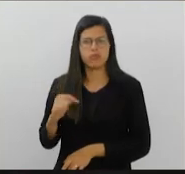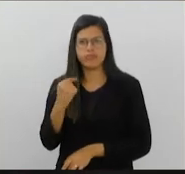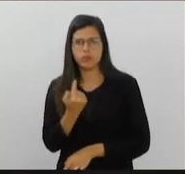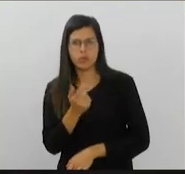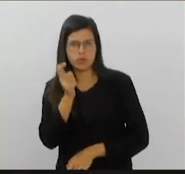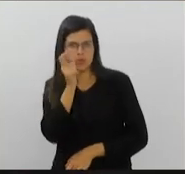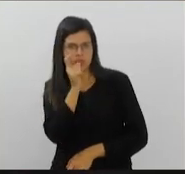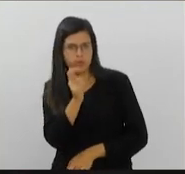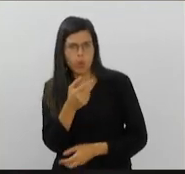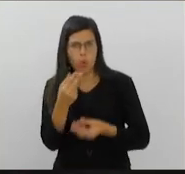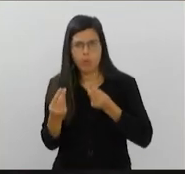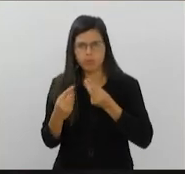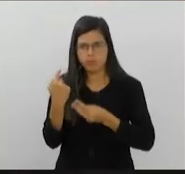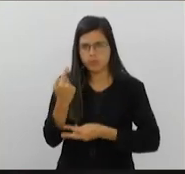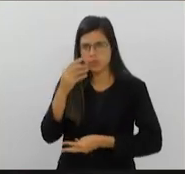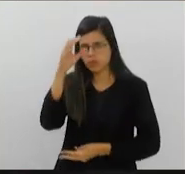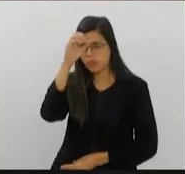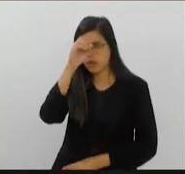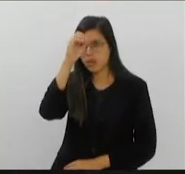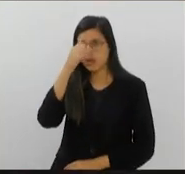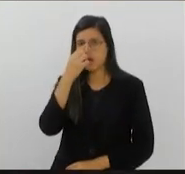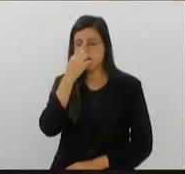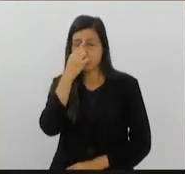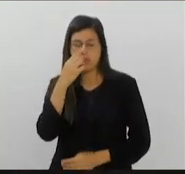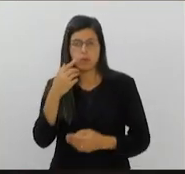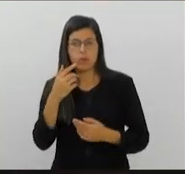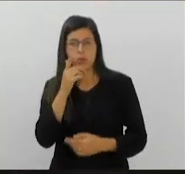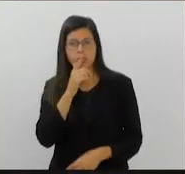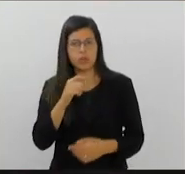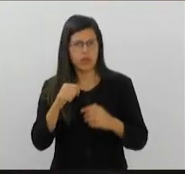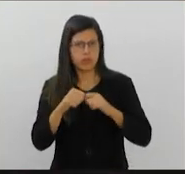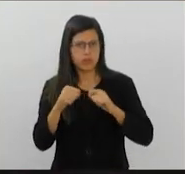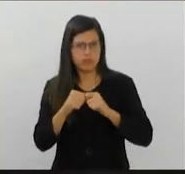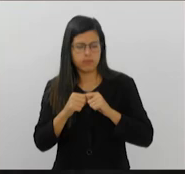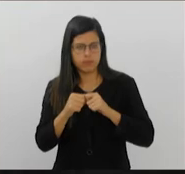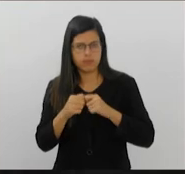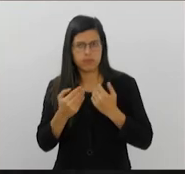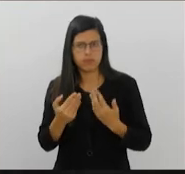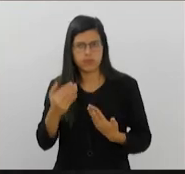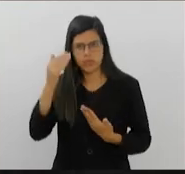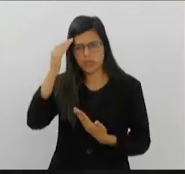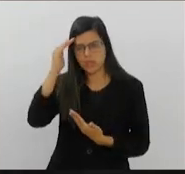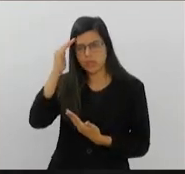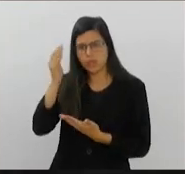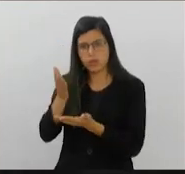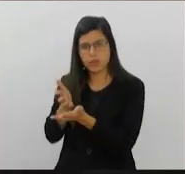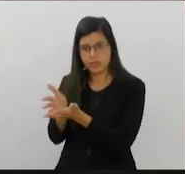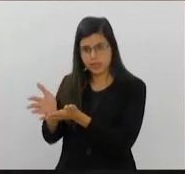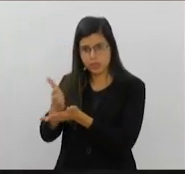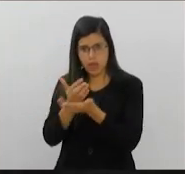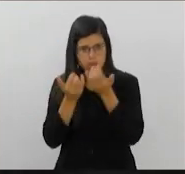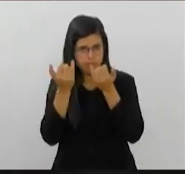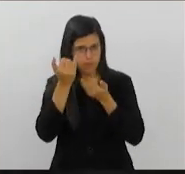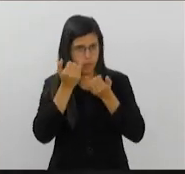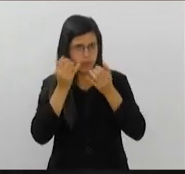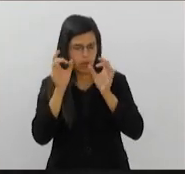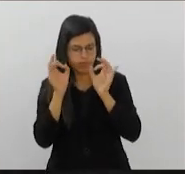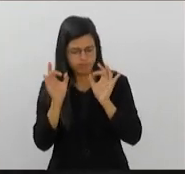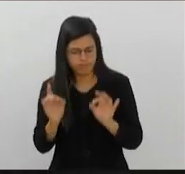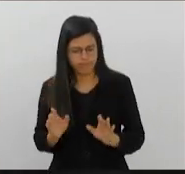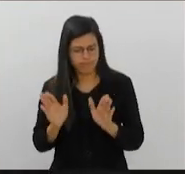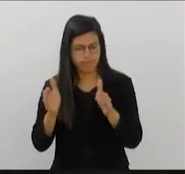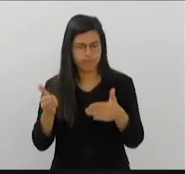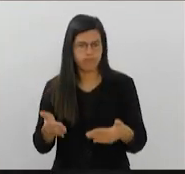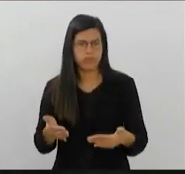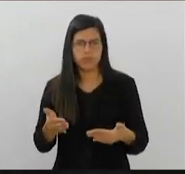interesses, e a gente consegue fazer com que, entendendo através desses dados essas especificidades,